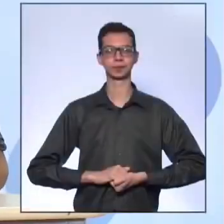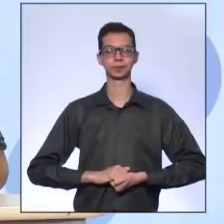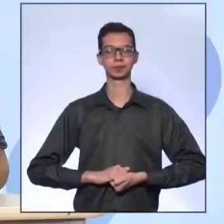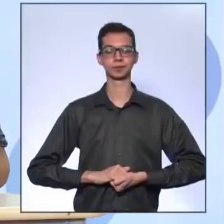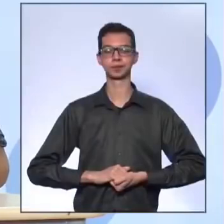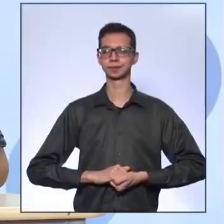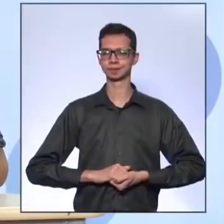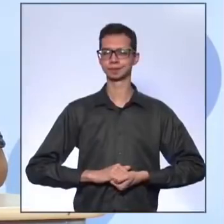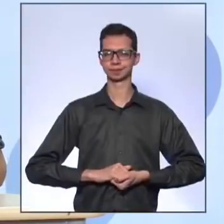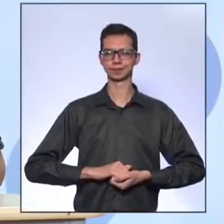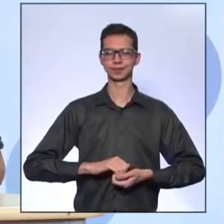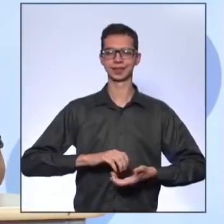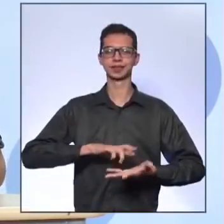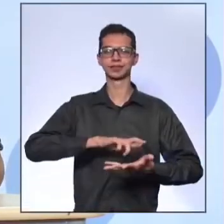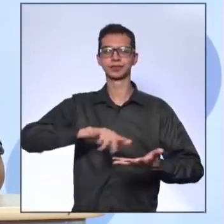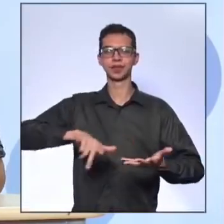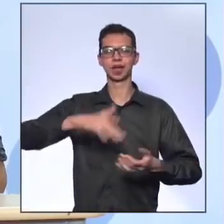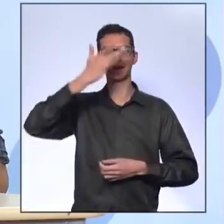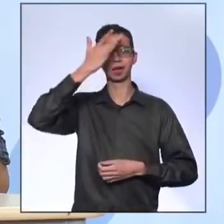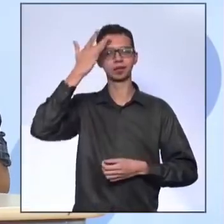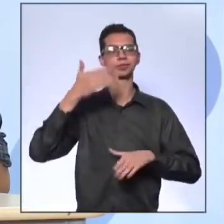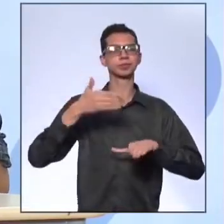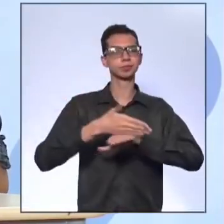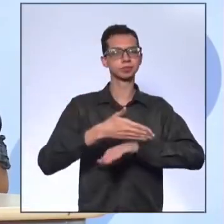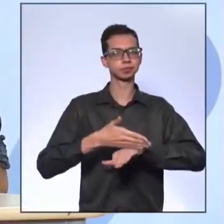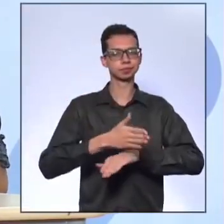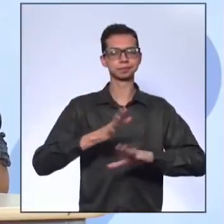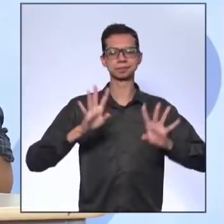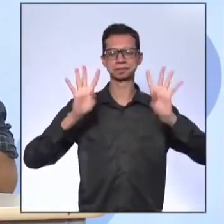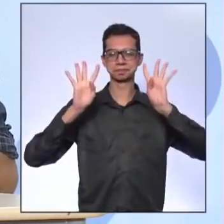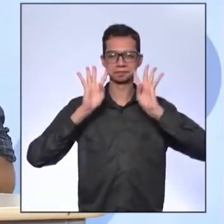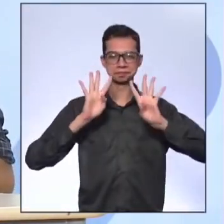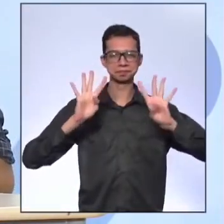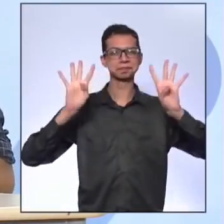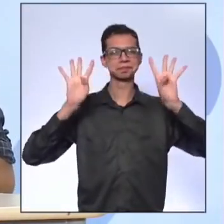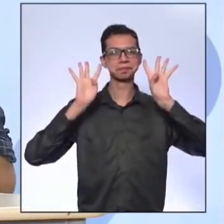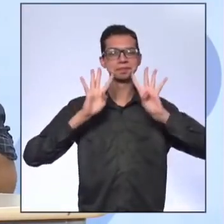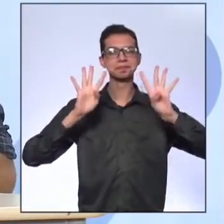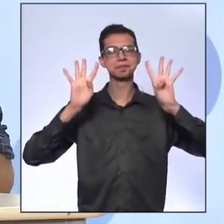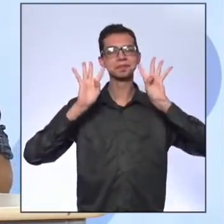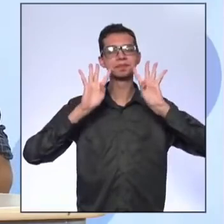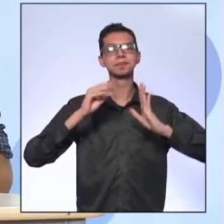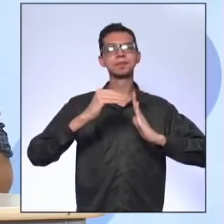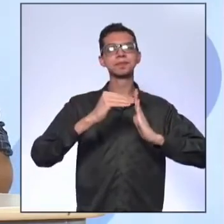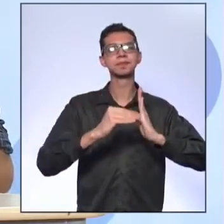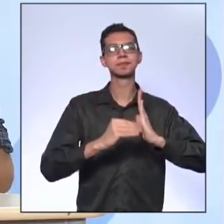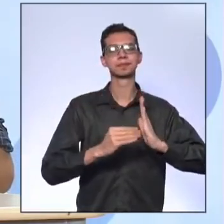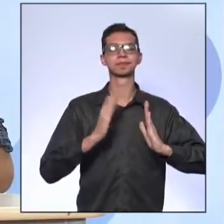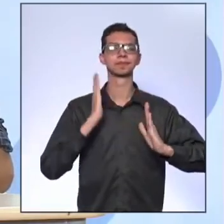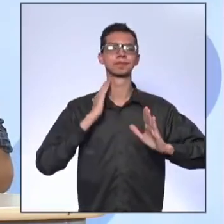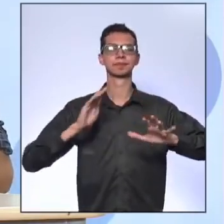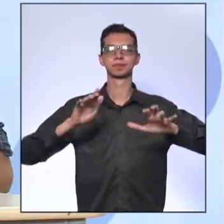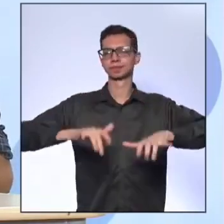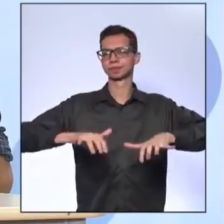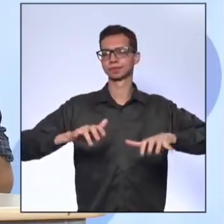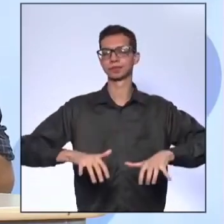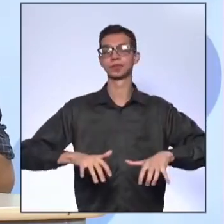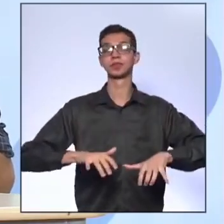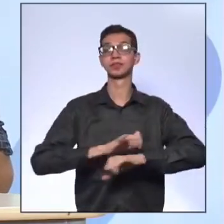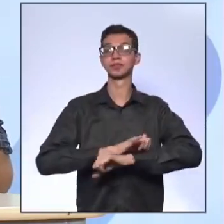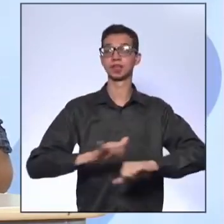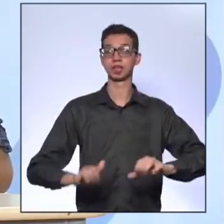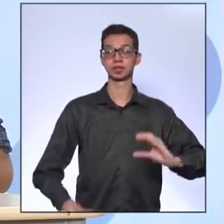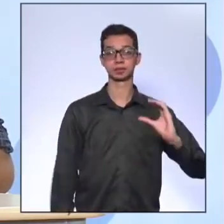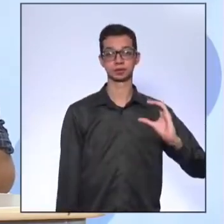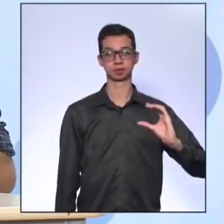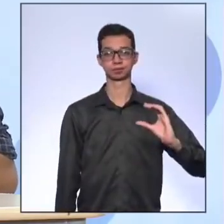Muitas participações, pessoal participando bastante, pessoal interagindo muito aqui. As pessoas colocaram que a letra C